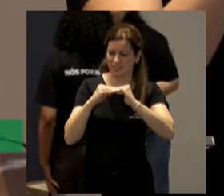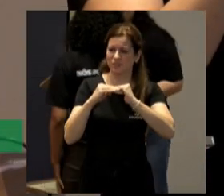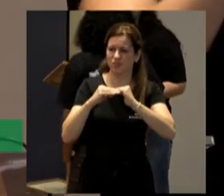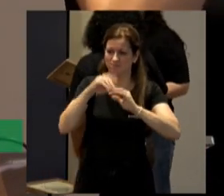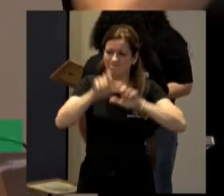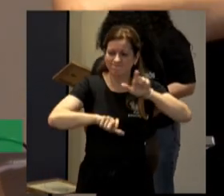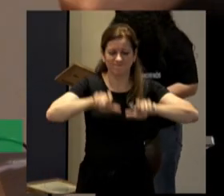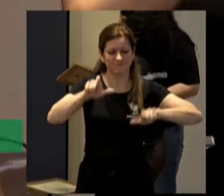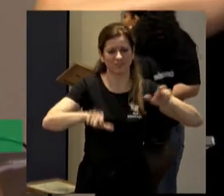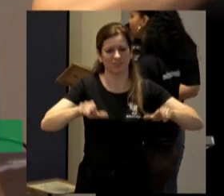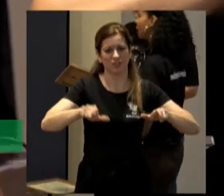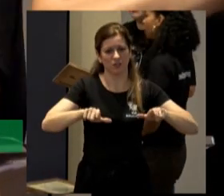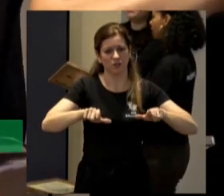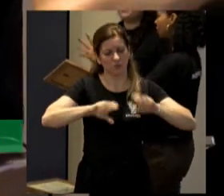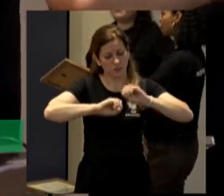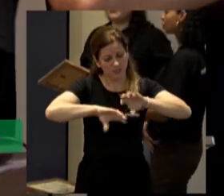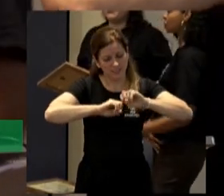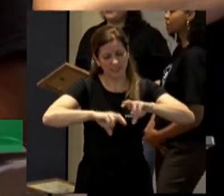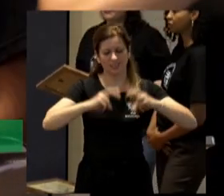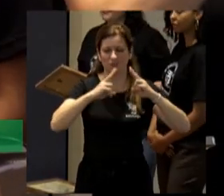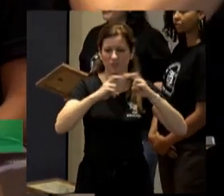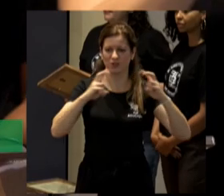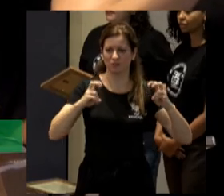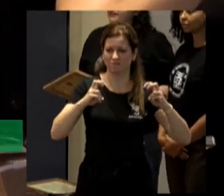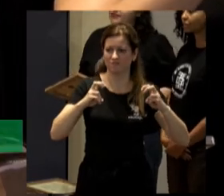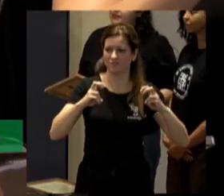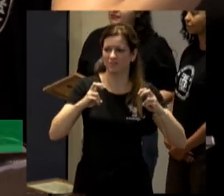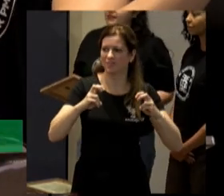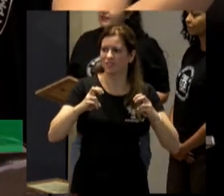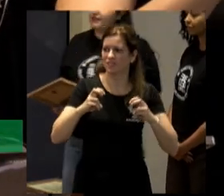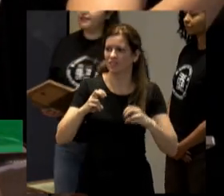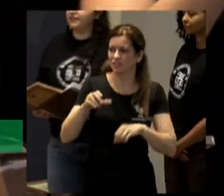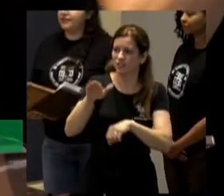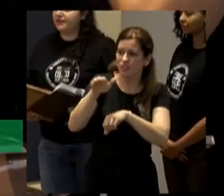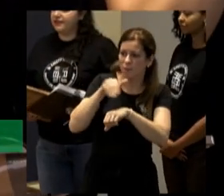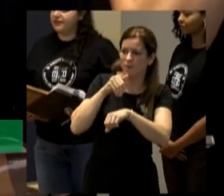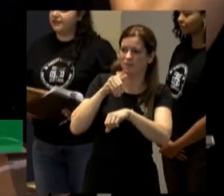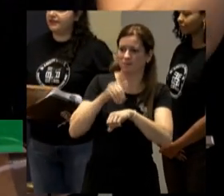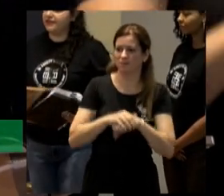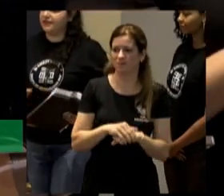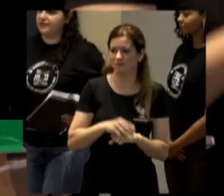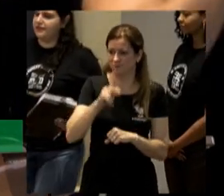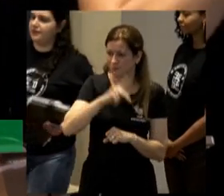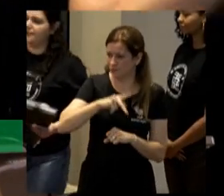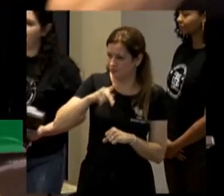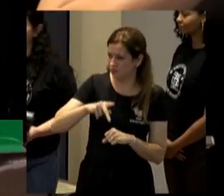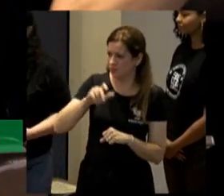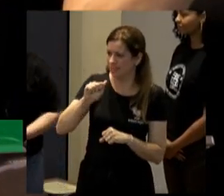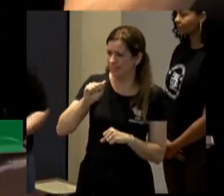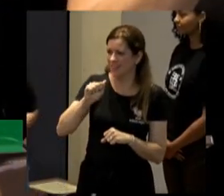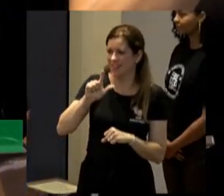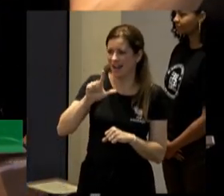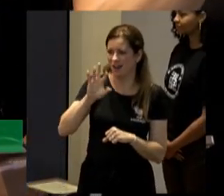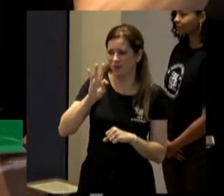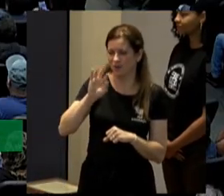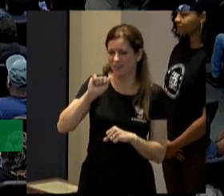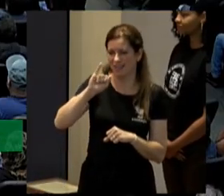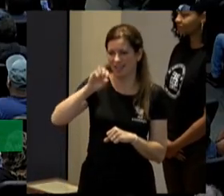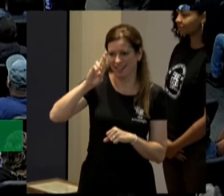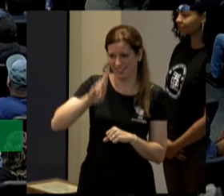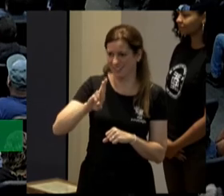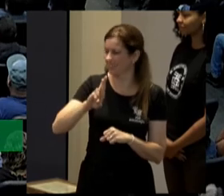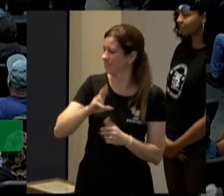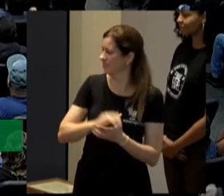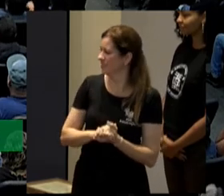de Florianópolis. Chamamos, então, a professora Altair Alves Lúcio para